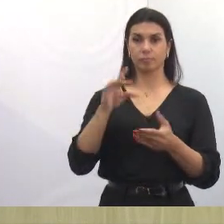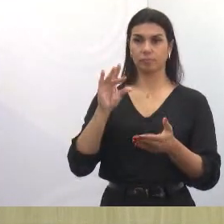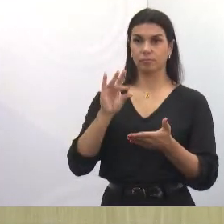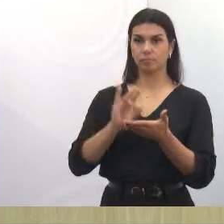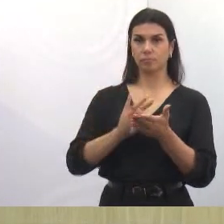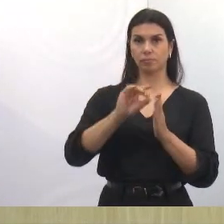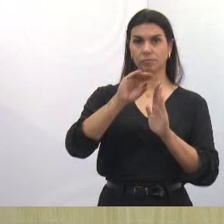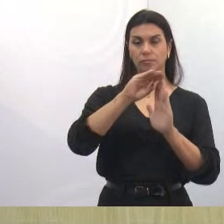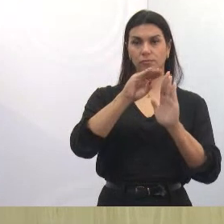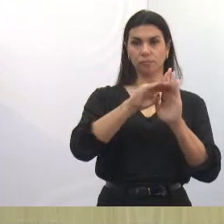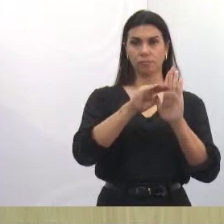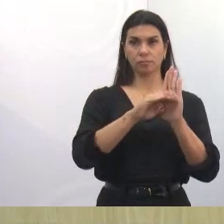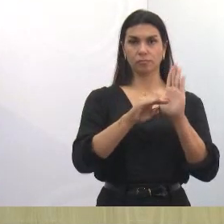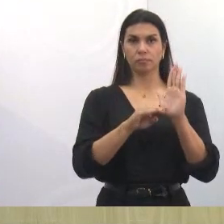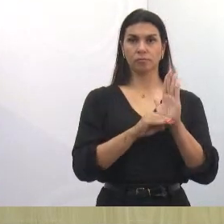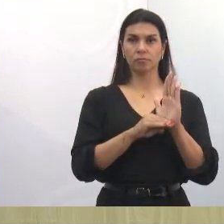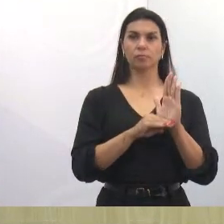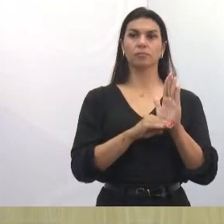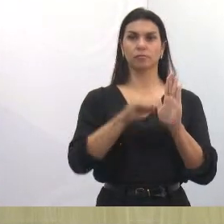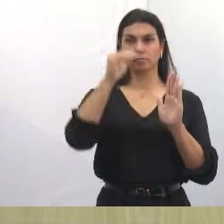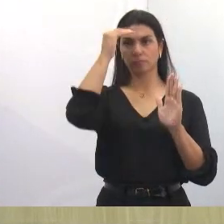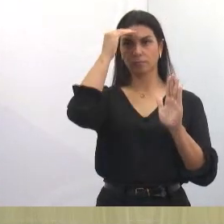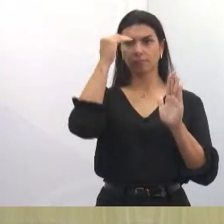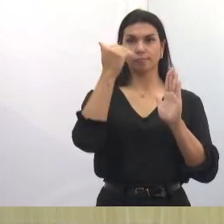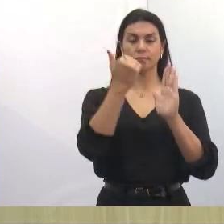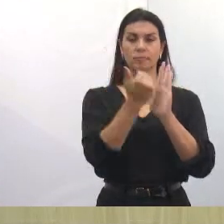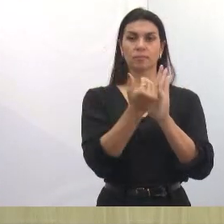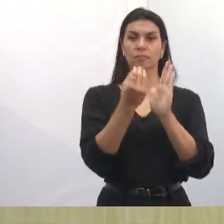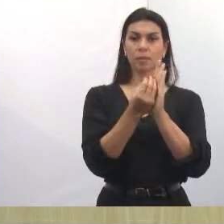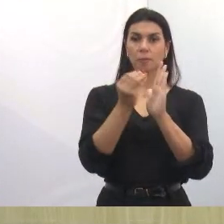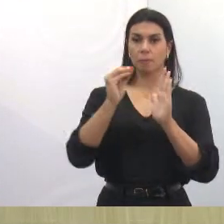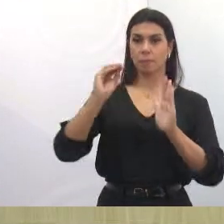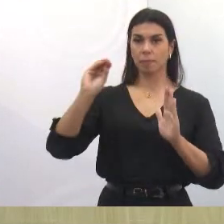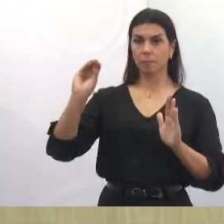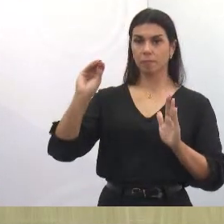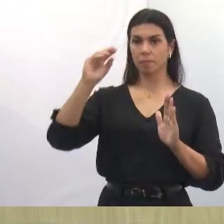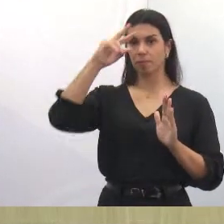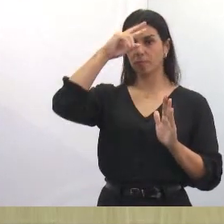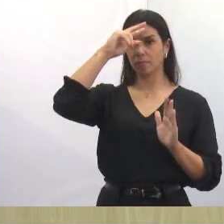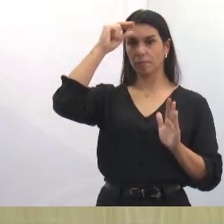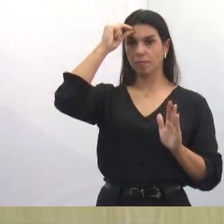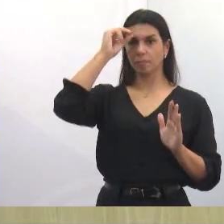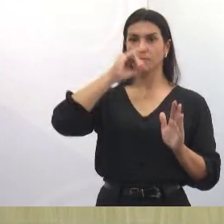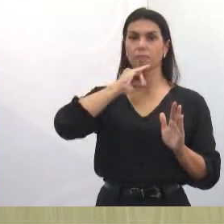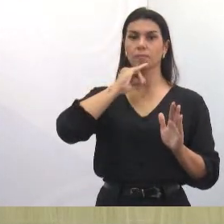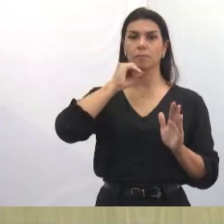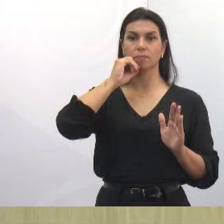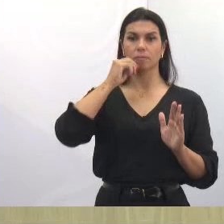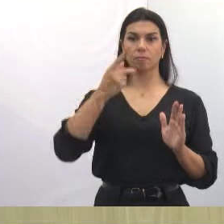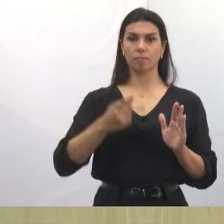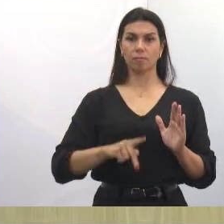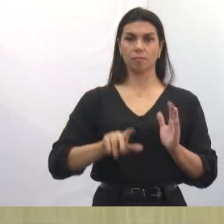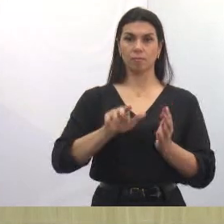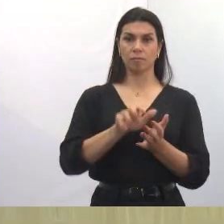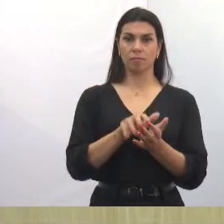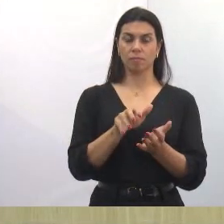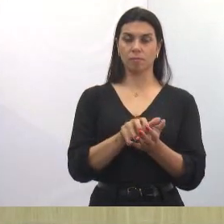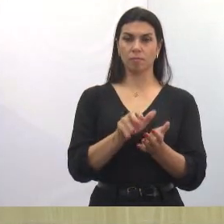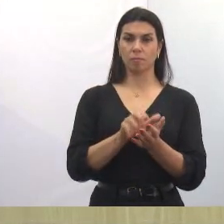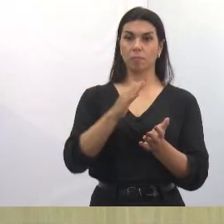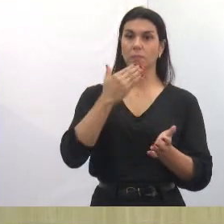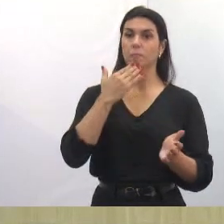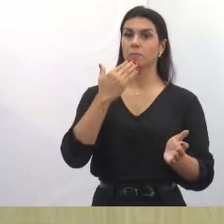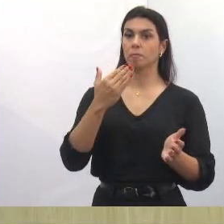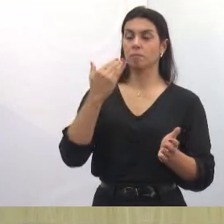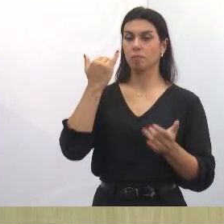cumpridas as formalidades regimentais, seja encaminhado ao senhor prefeito municipal de Jacareí o